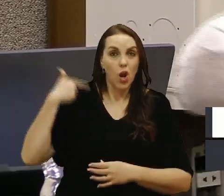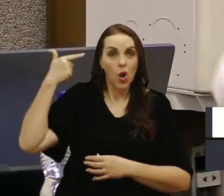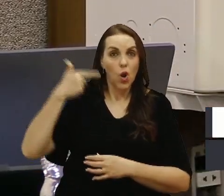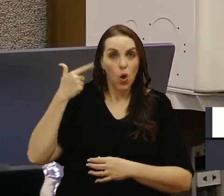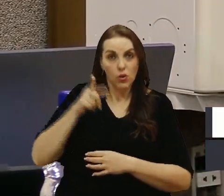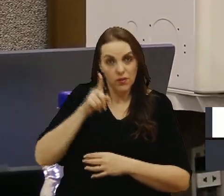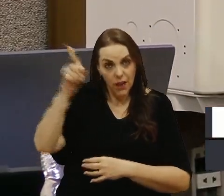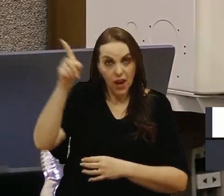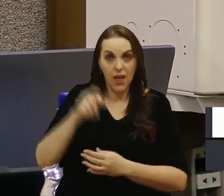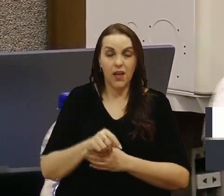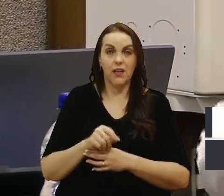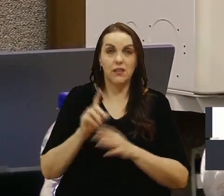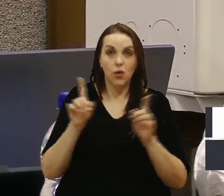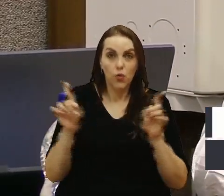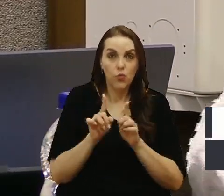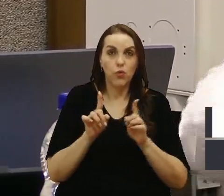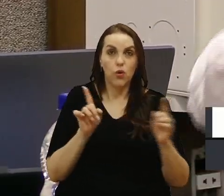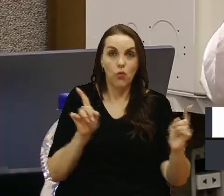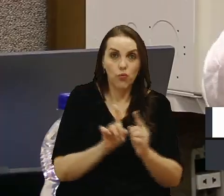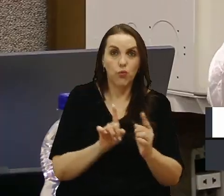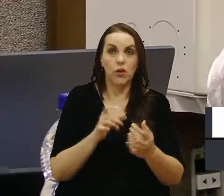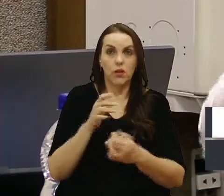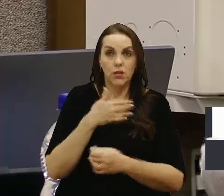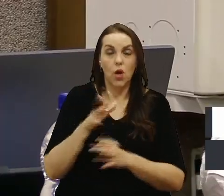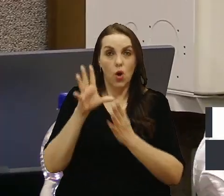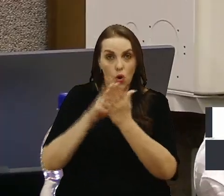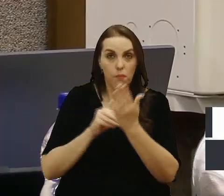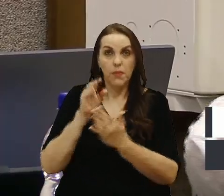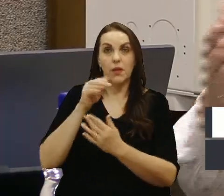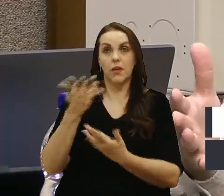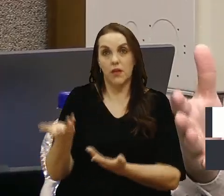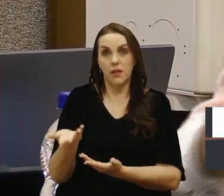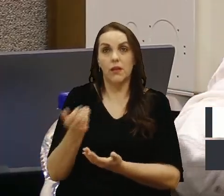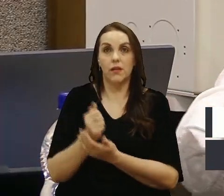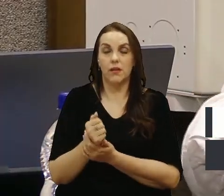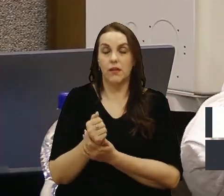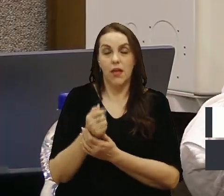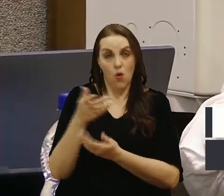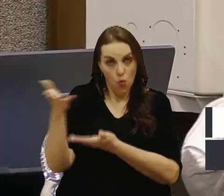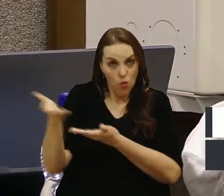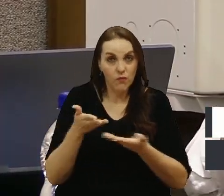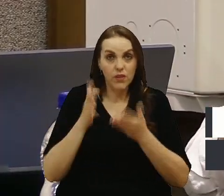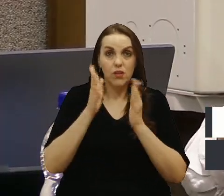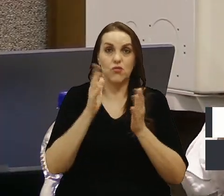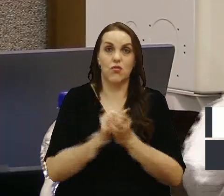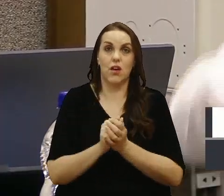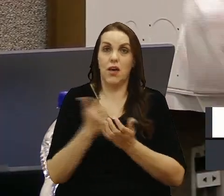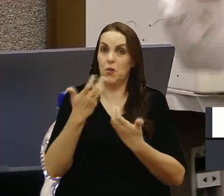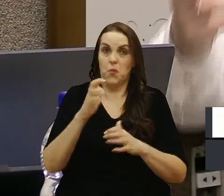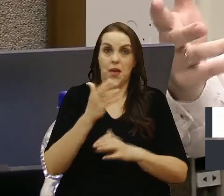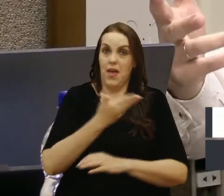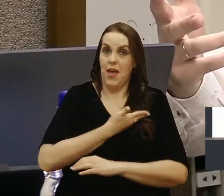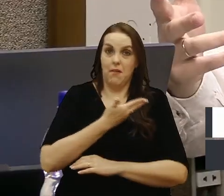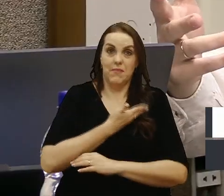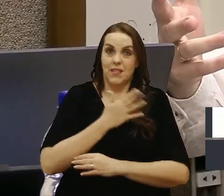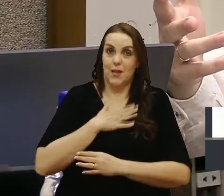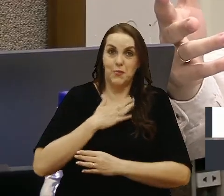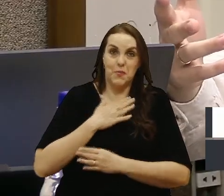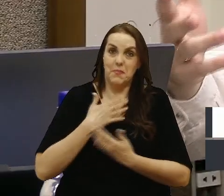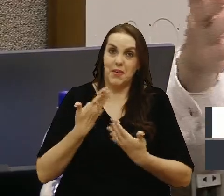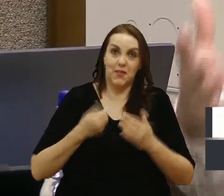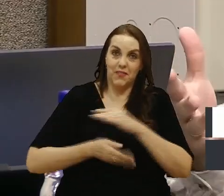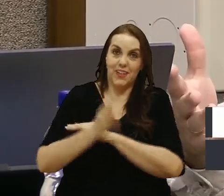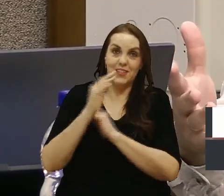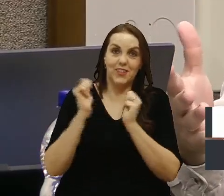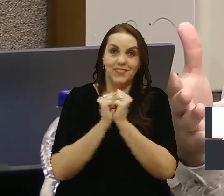funciona, todas as linhas curtas, e copia o modelo, e eu já convidei ele, infelizmente ele parece que não quer ter uma amizade mais profunda comigo, viajar